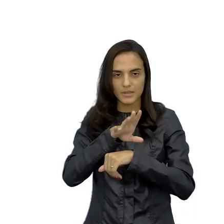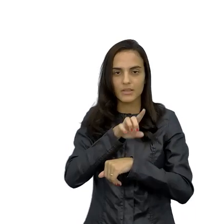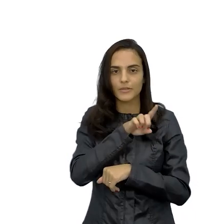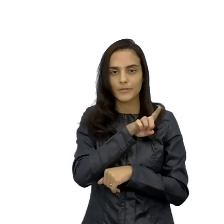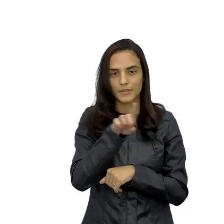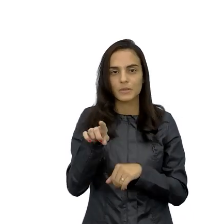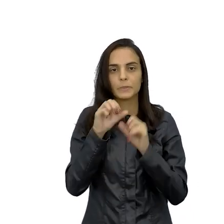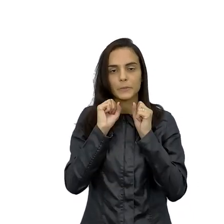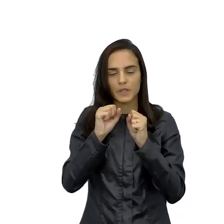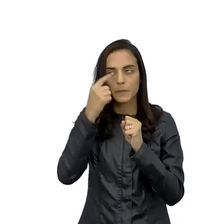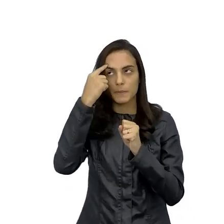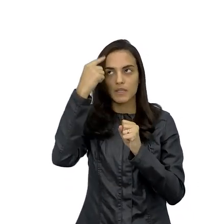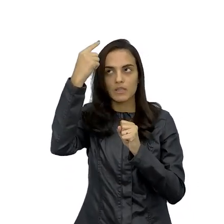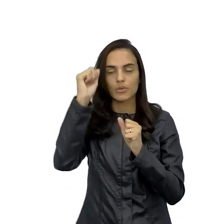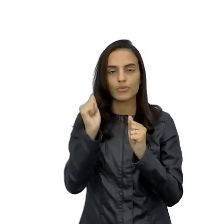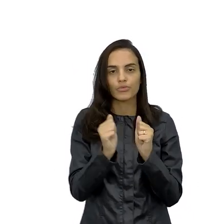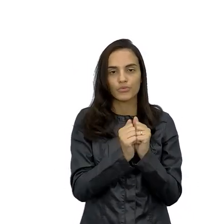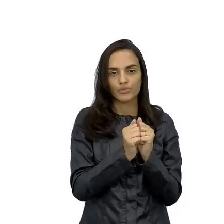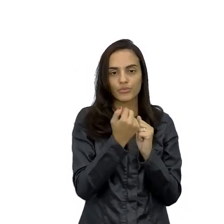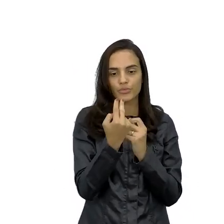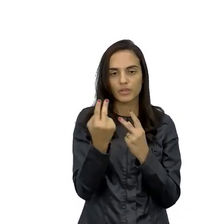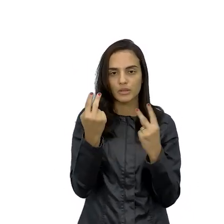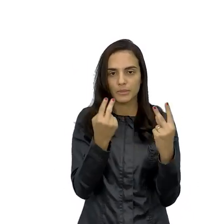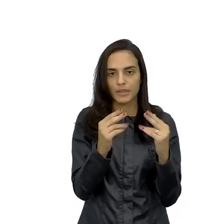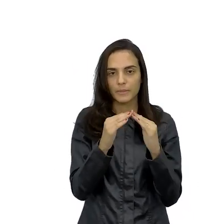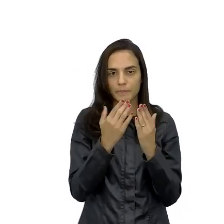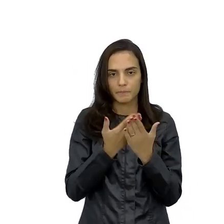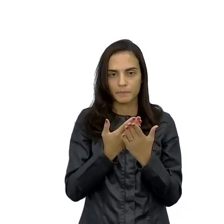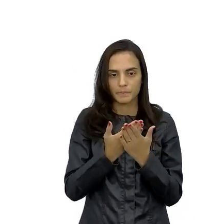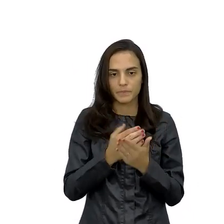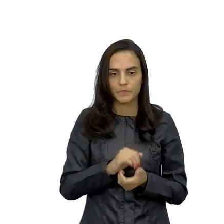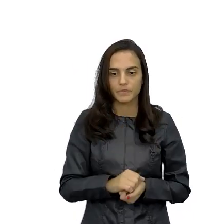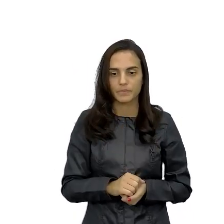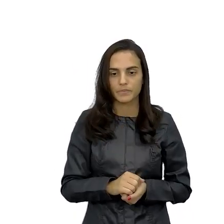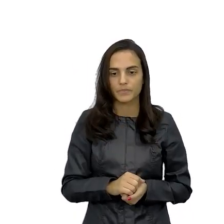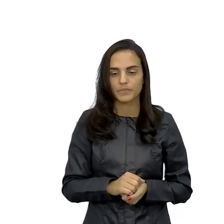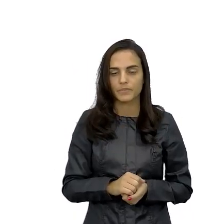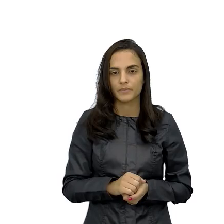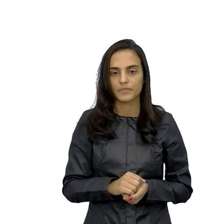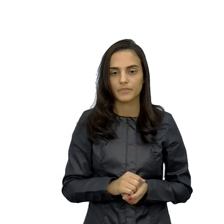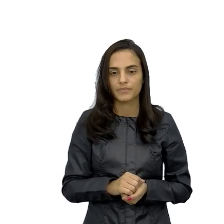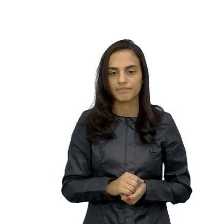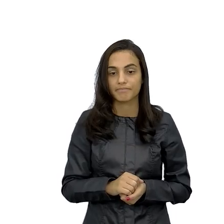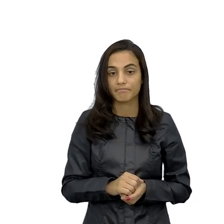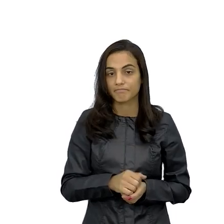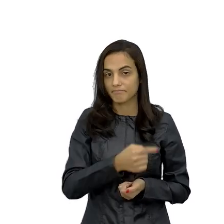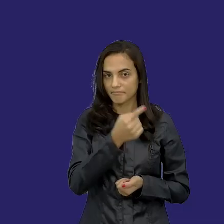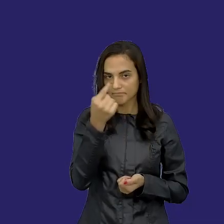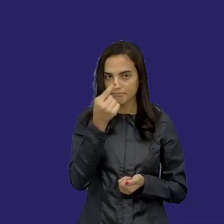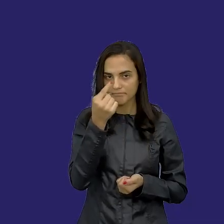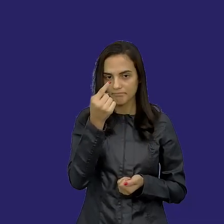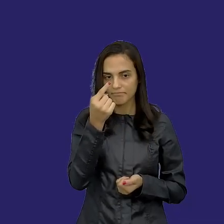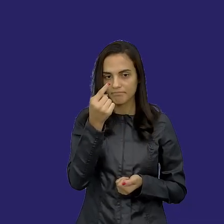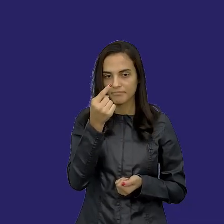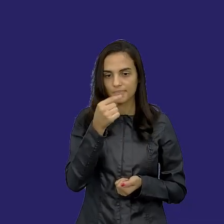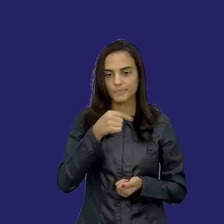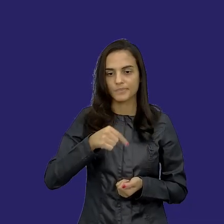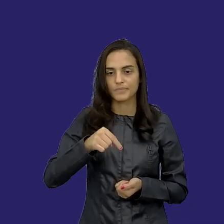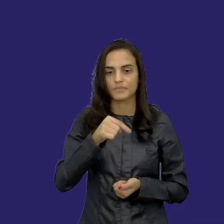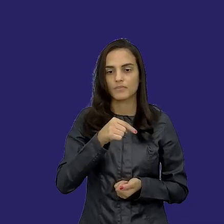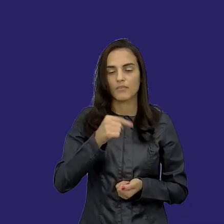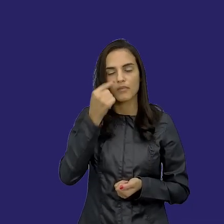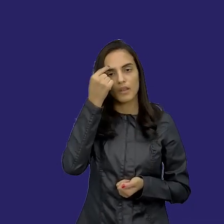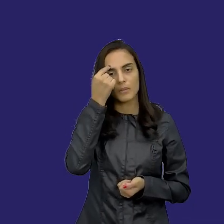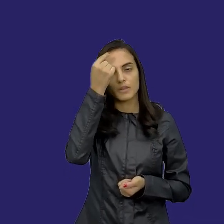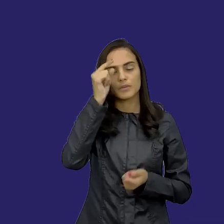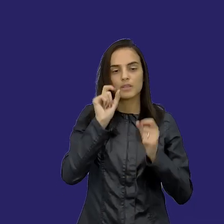vocês poderem pensar junto com seus pares na escola. Bom, A primeira coisa que a gente vai